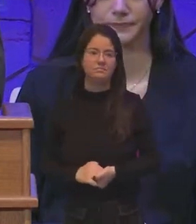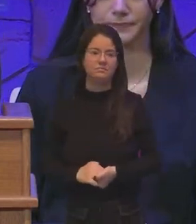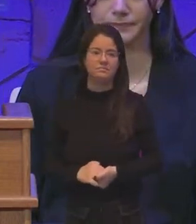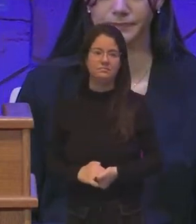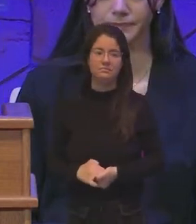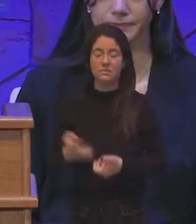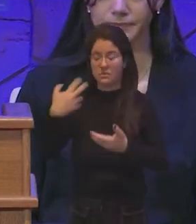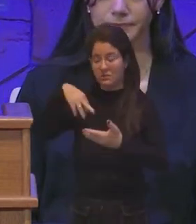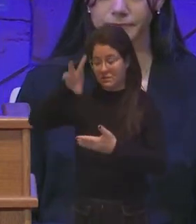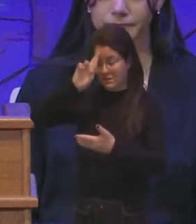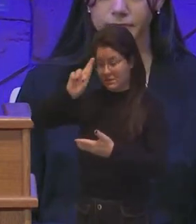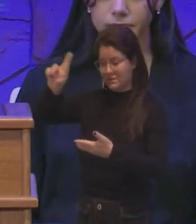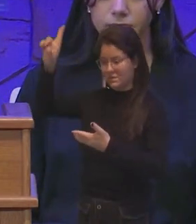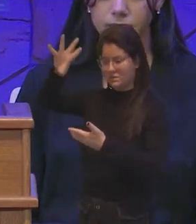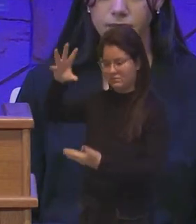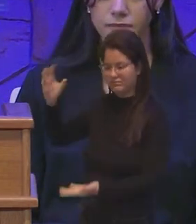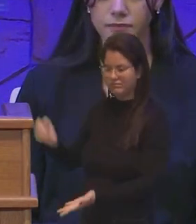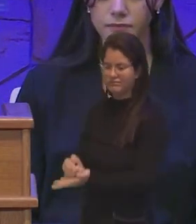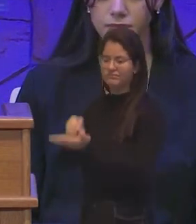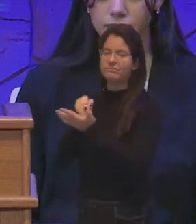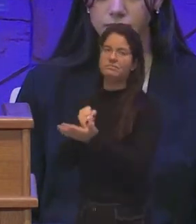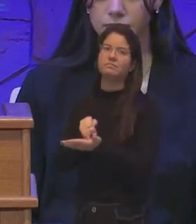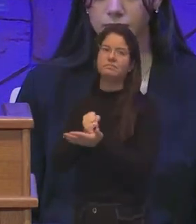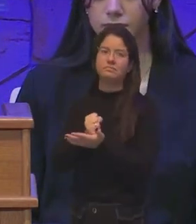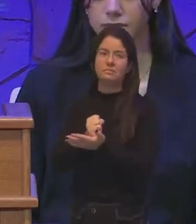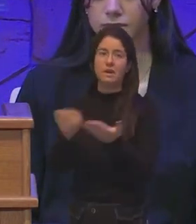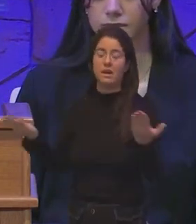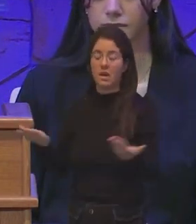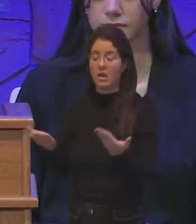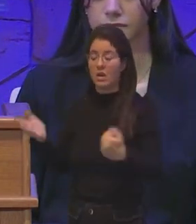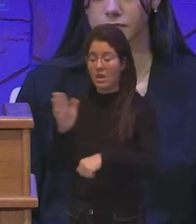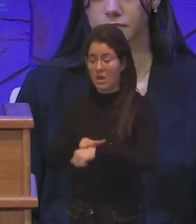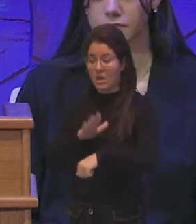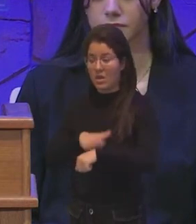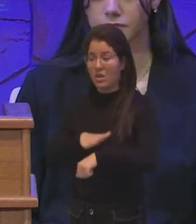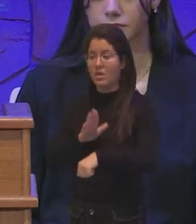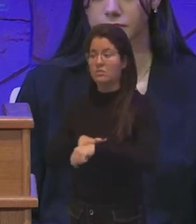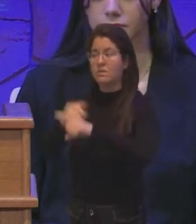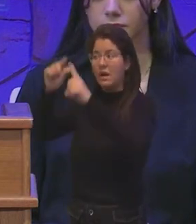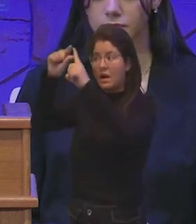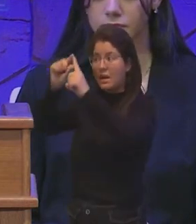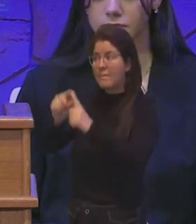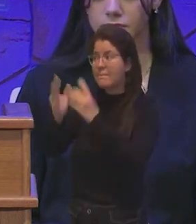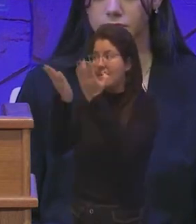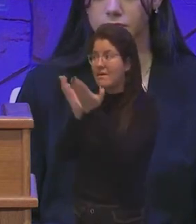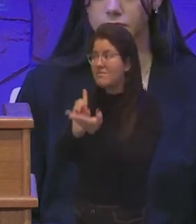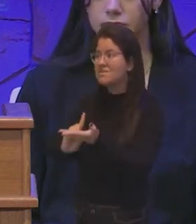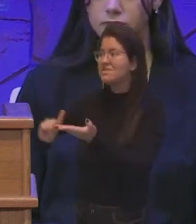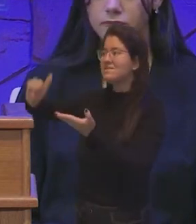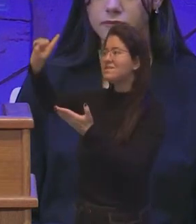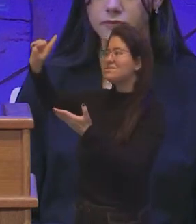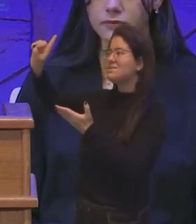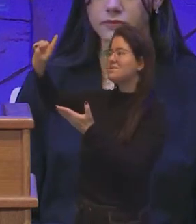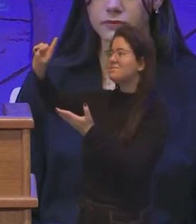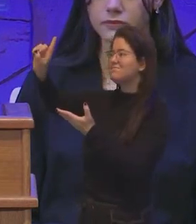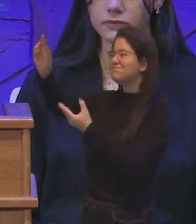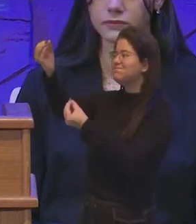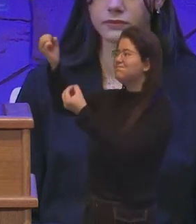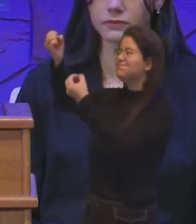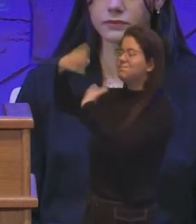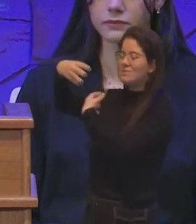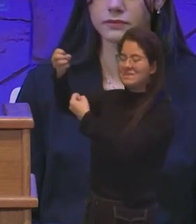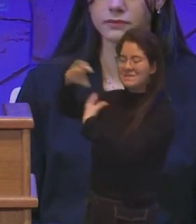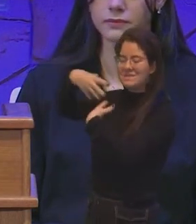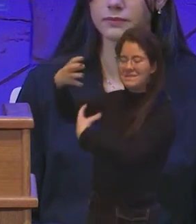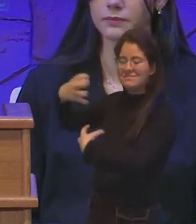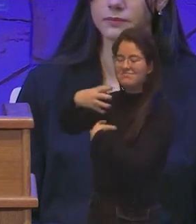O Senhor tem nos levantado, e nessa noite essa palavra do Senhor nos inspira para